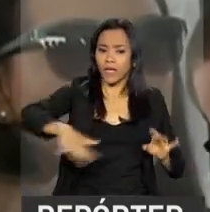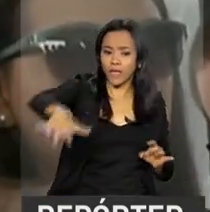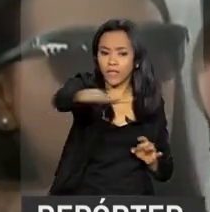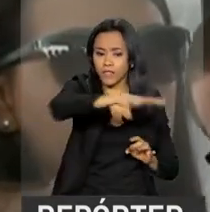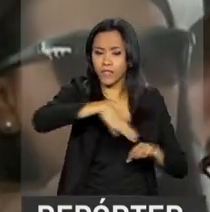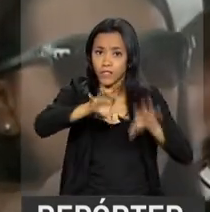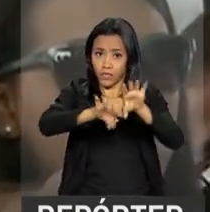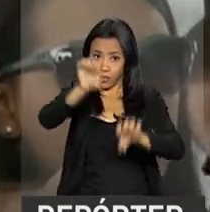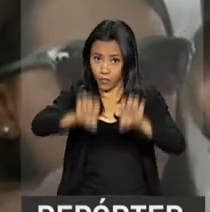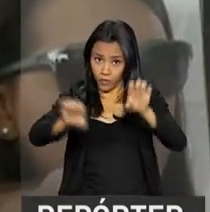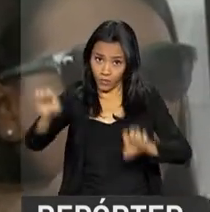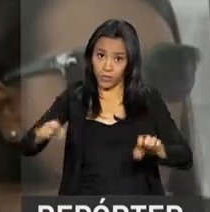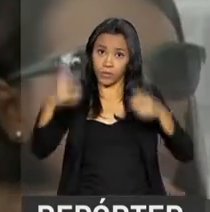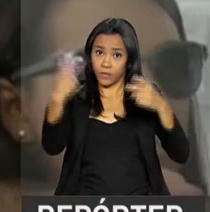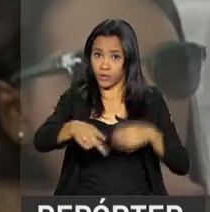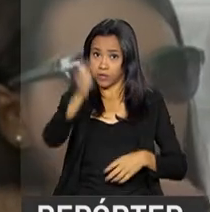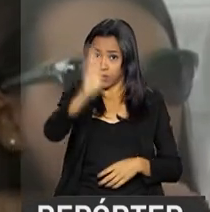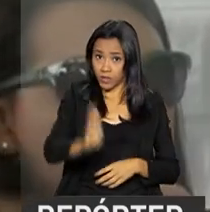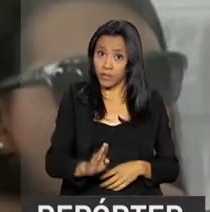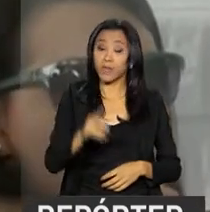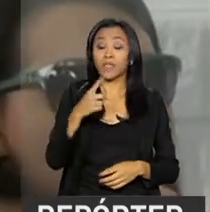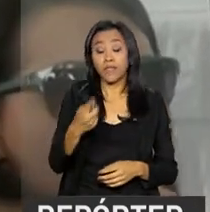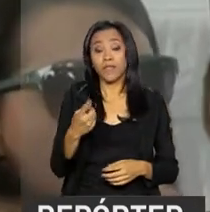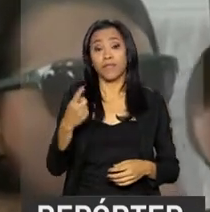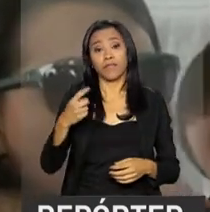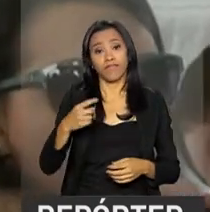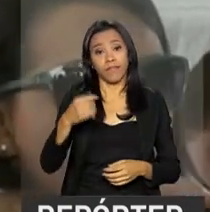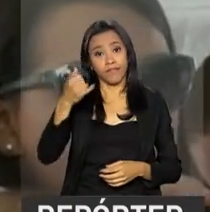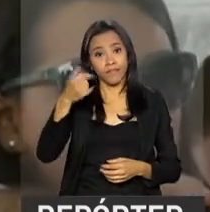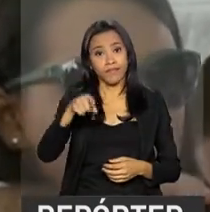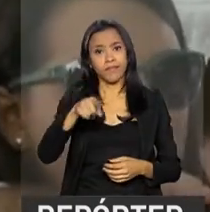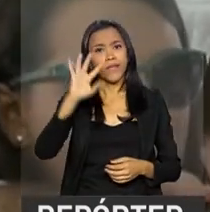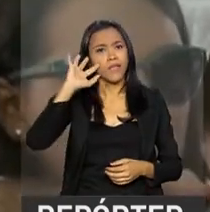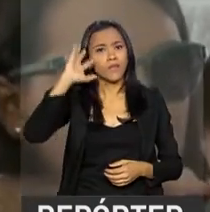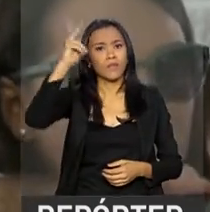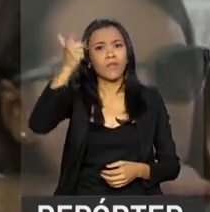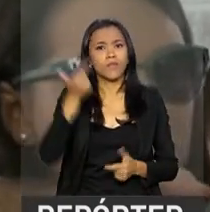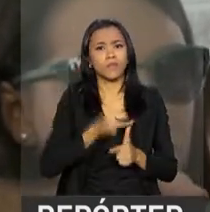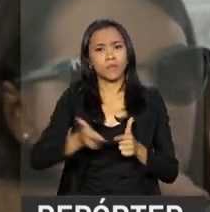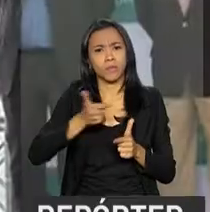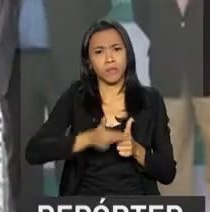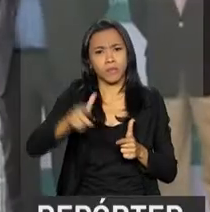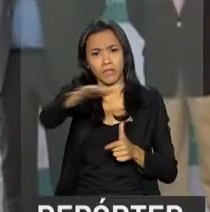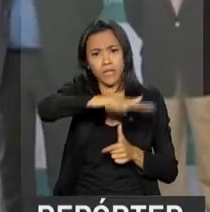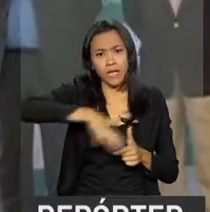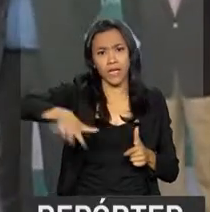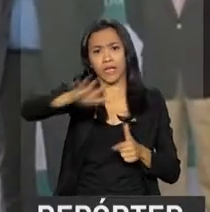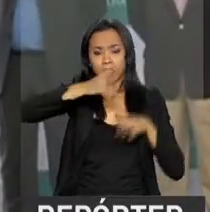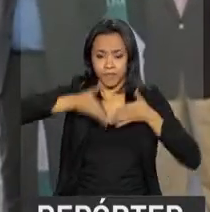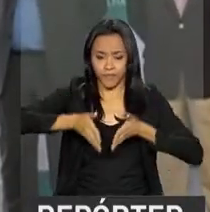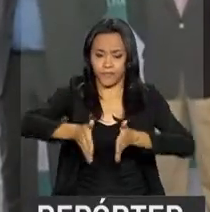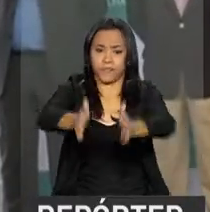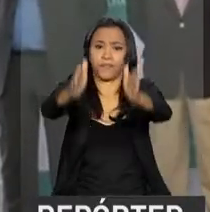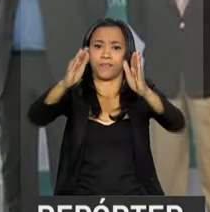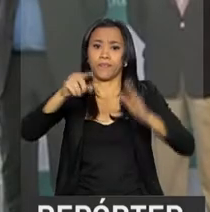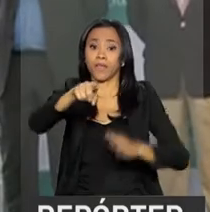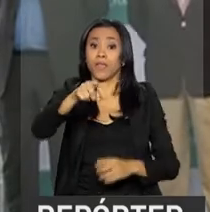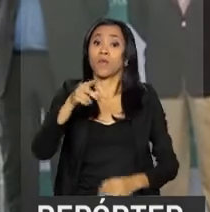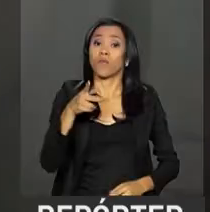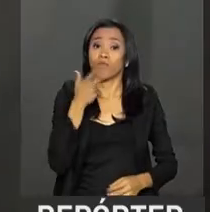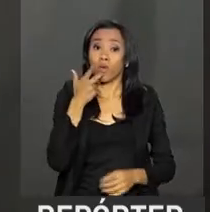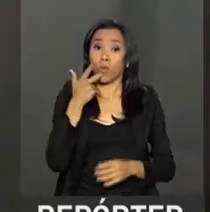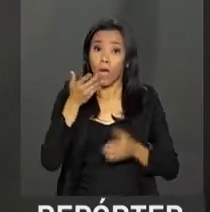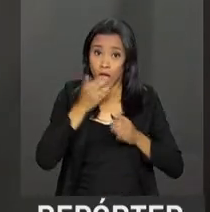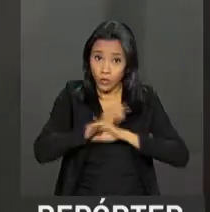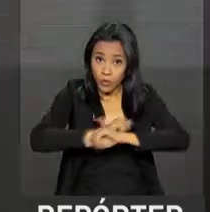brasileira, enfrentando um grande gargalo que é exatamente a questão ferroviária. Após o anúncio das obras na